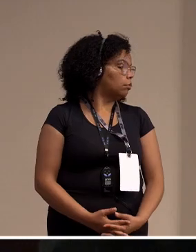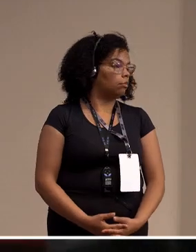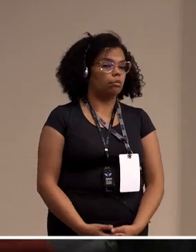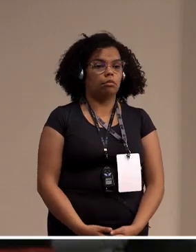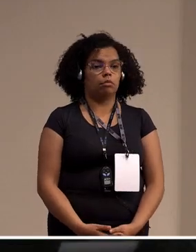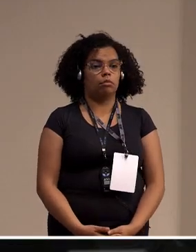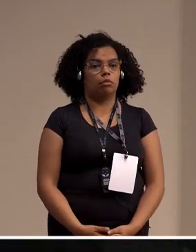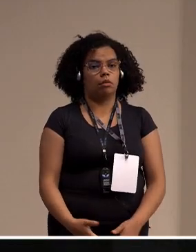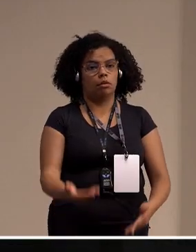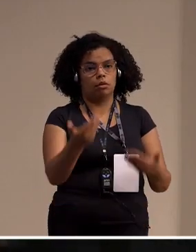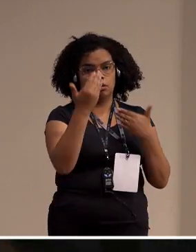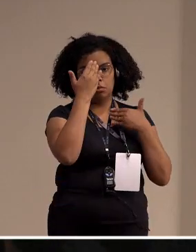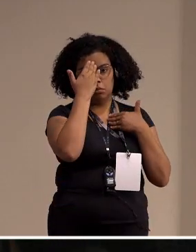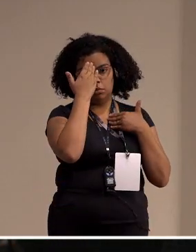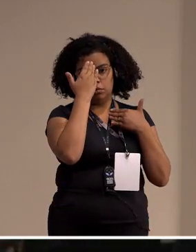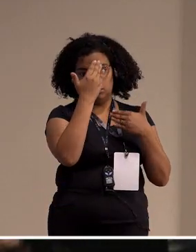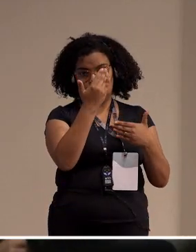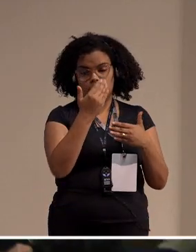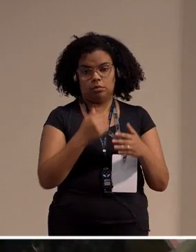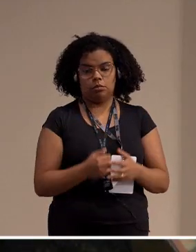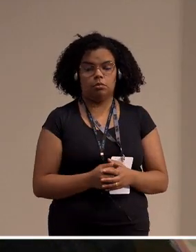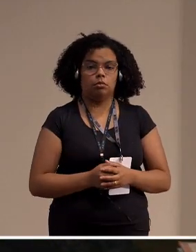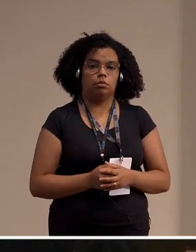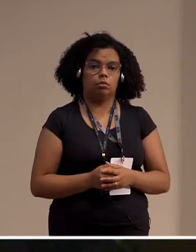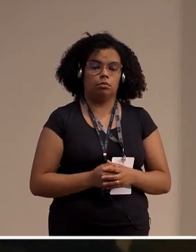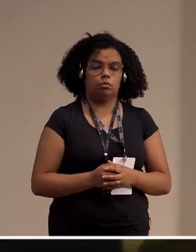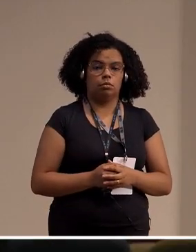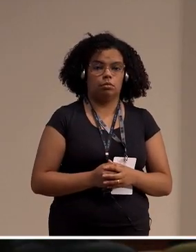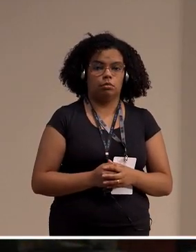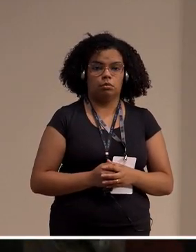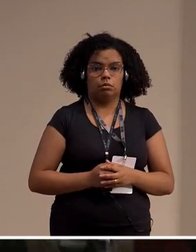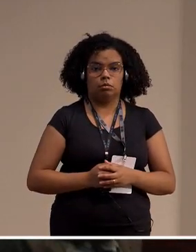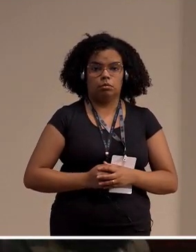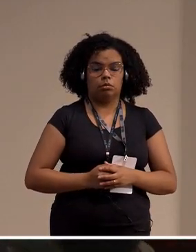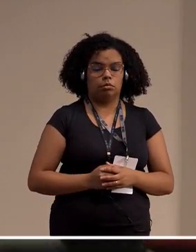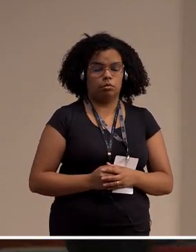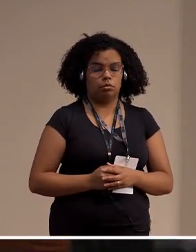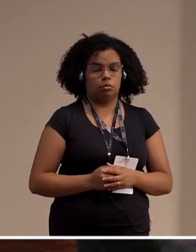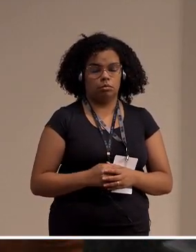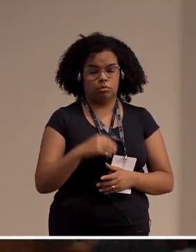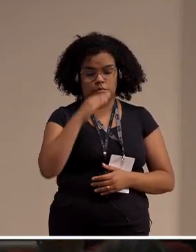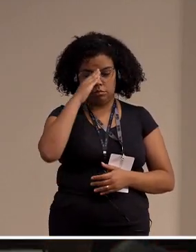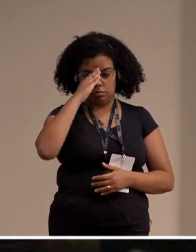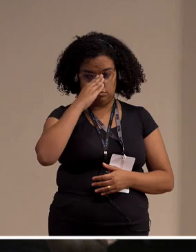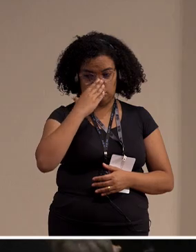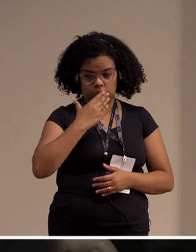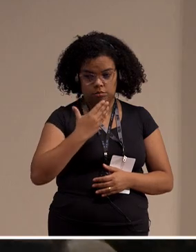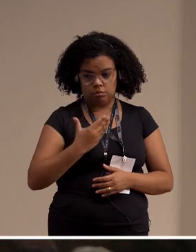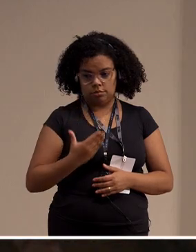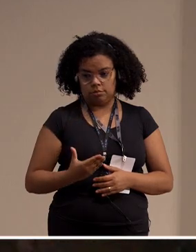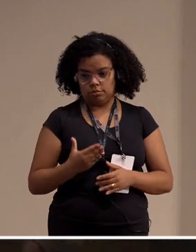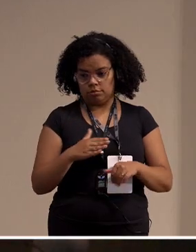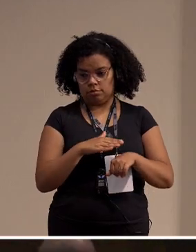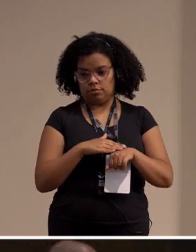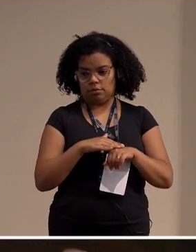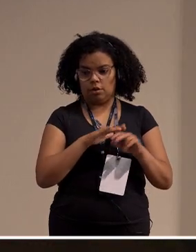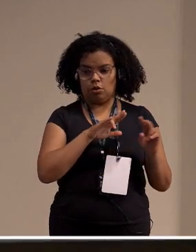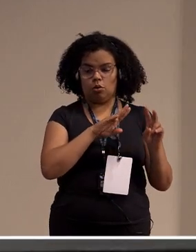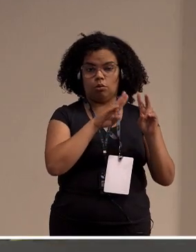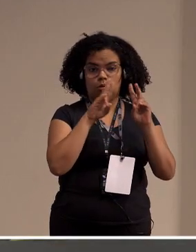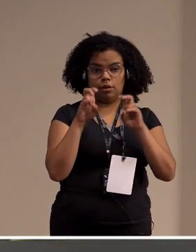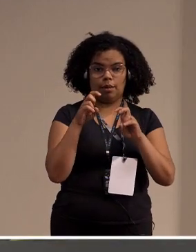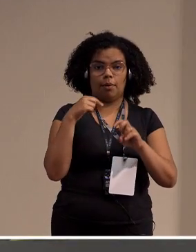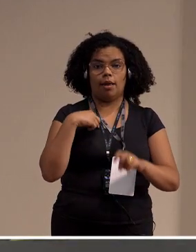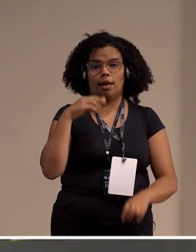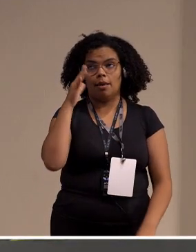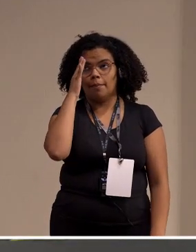Jabari, muito obrigada pela honra da conversa. O tema do nosso papo é Reimaginando